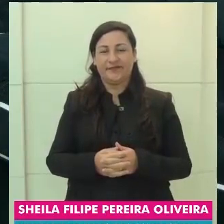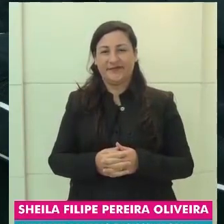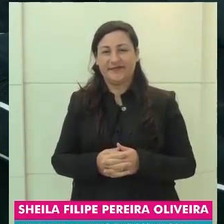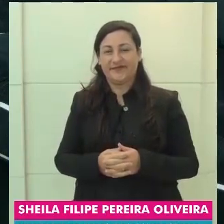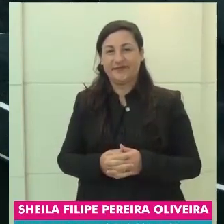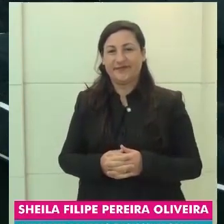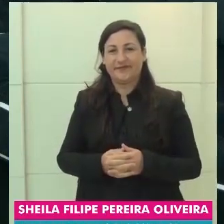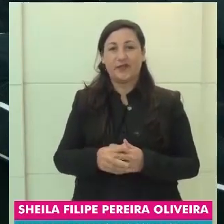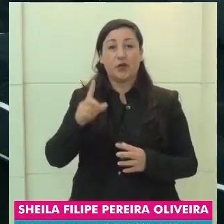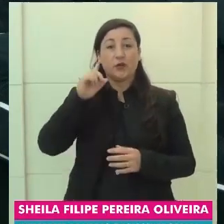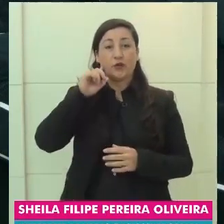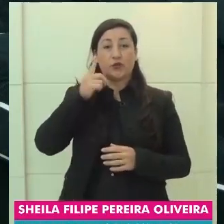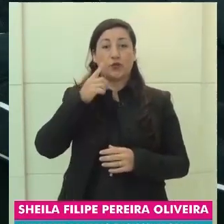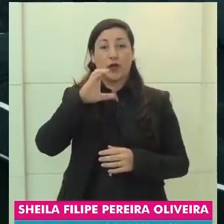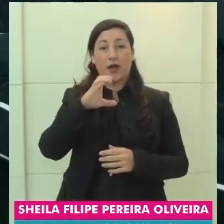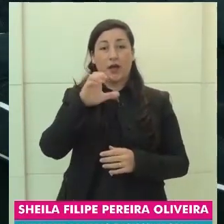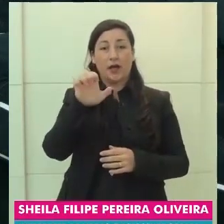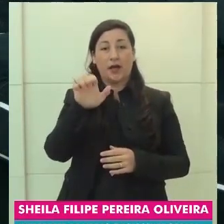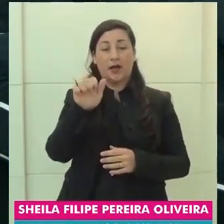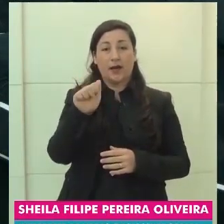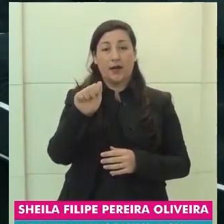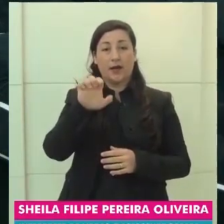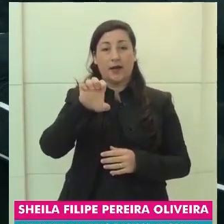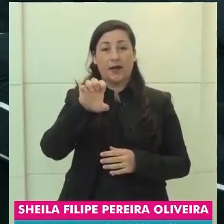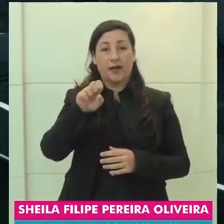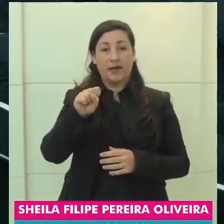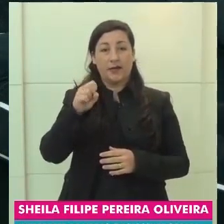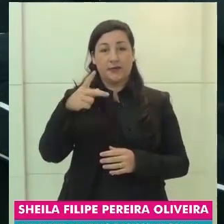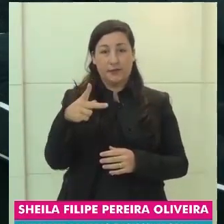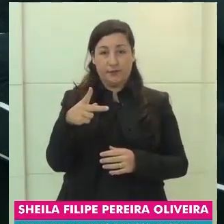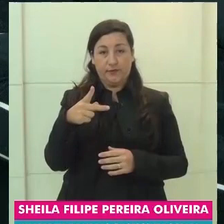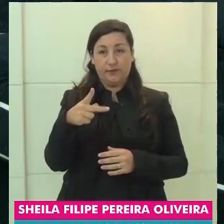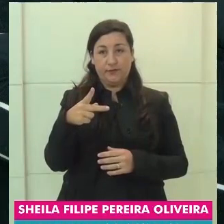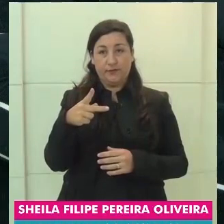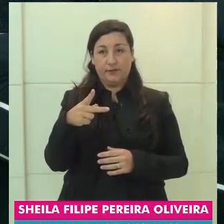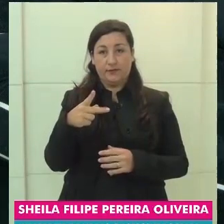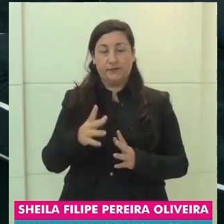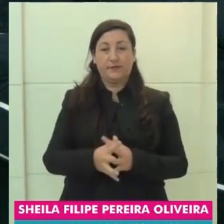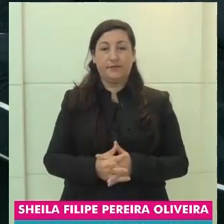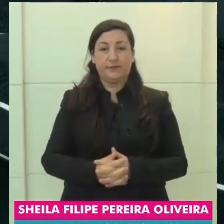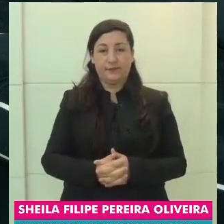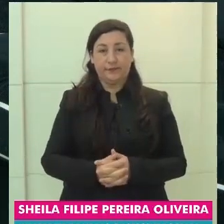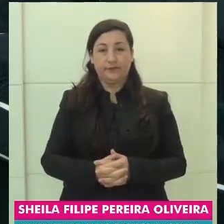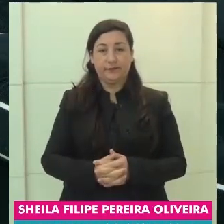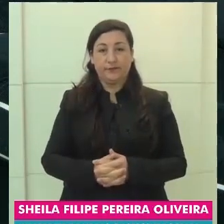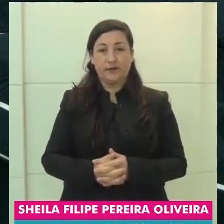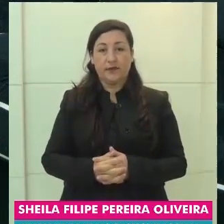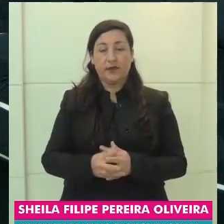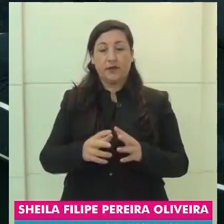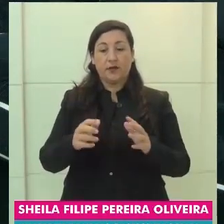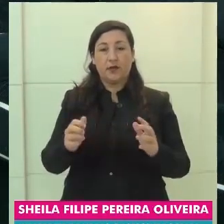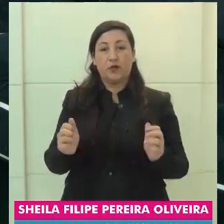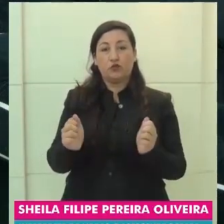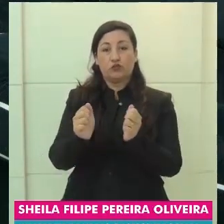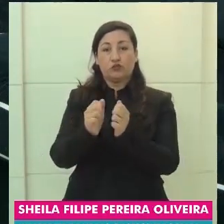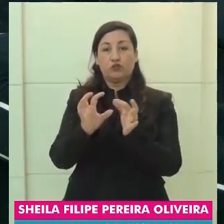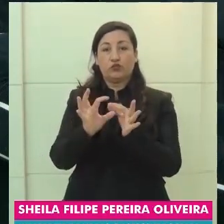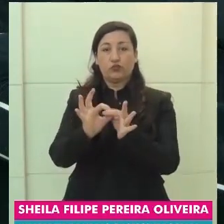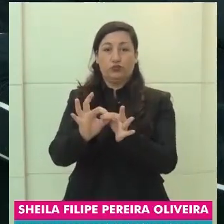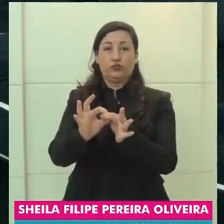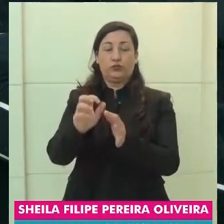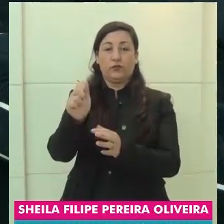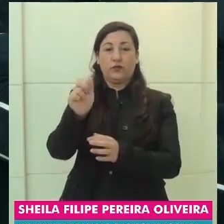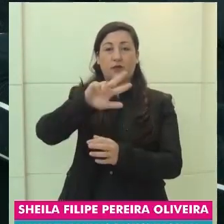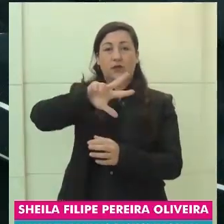Isso. CAESP? É, o Centro de Atendimento, ele é associado à associação, caso.